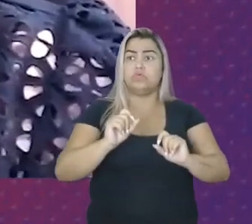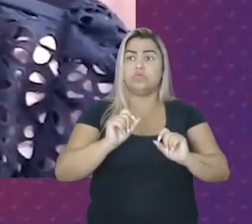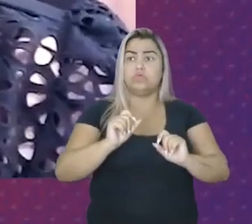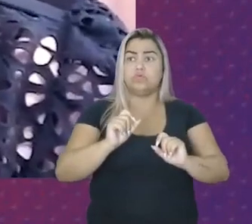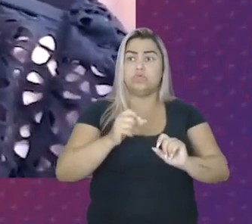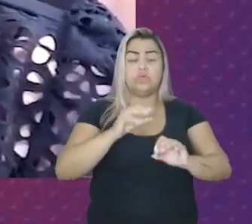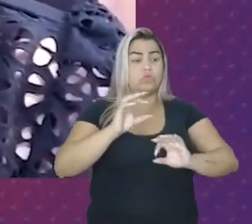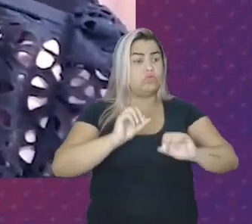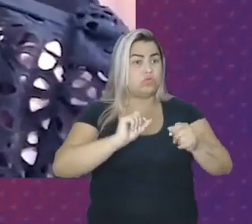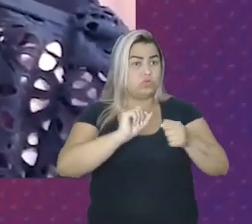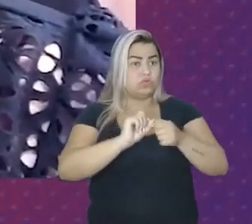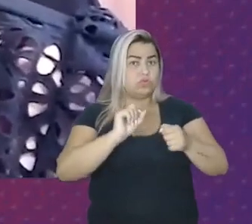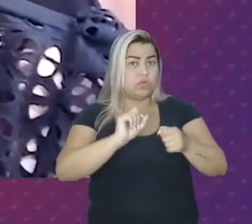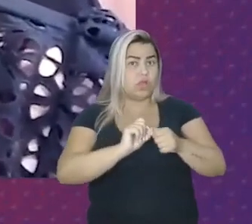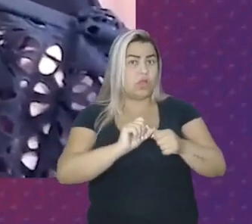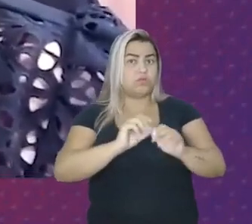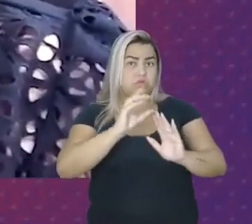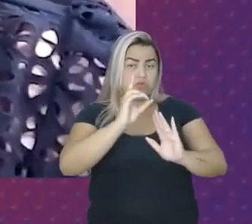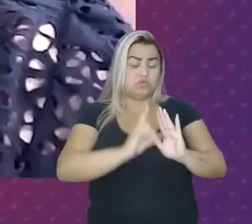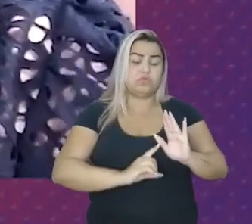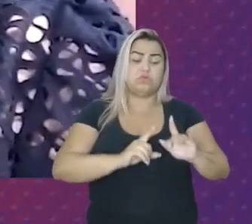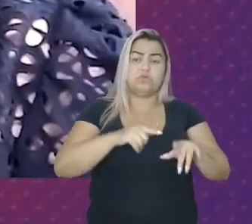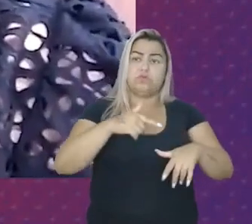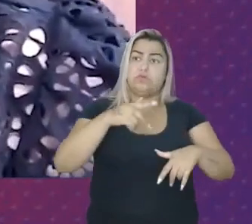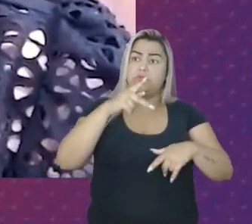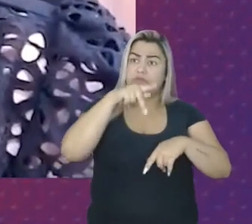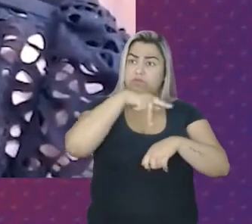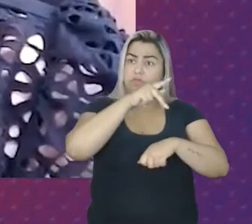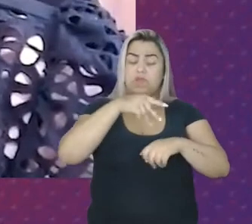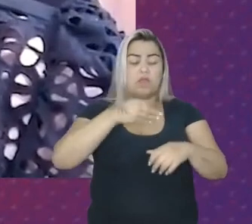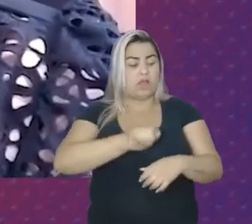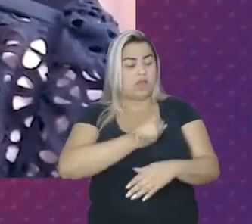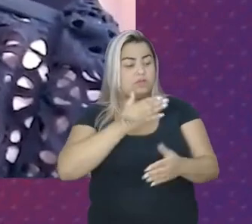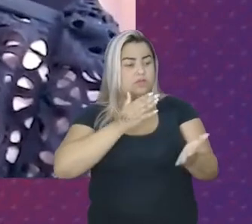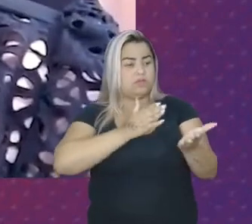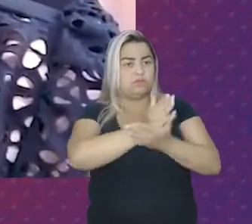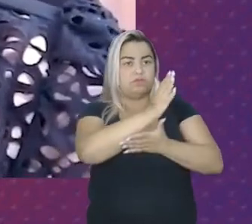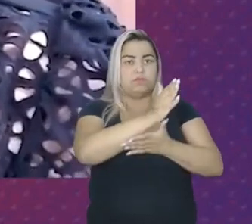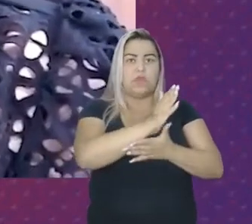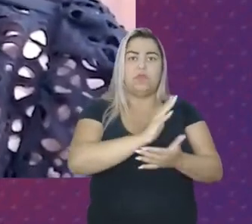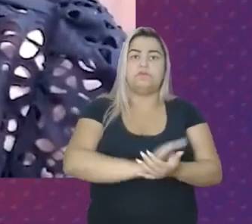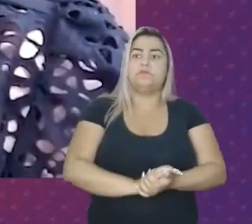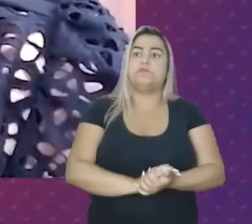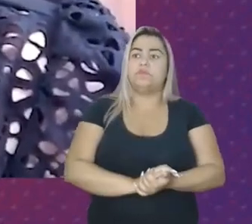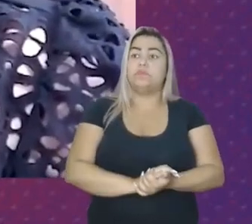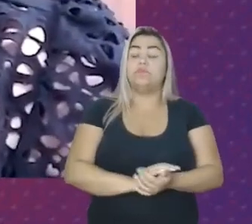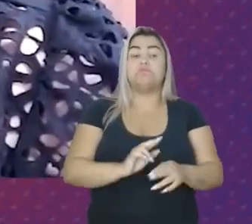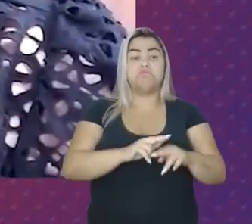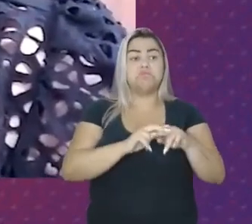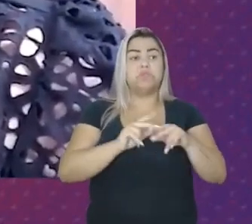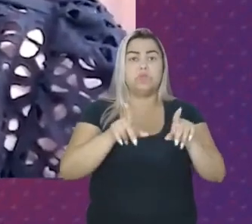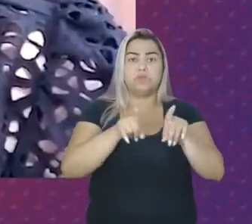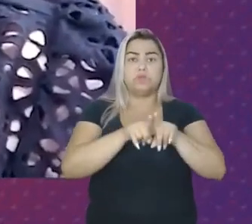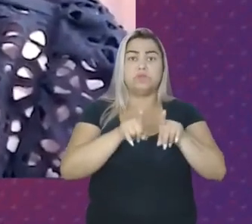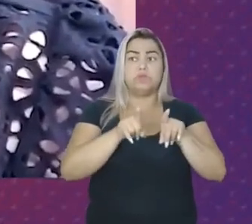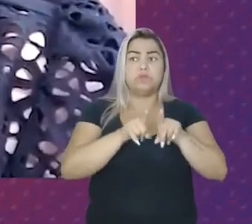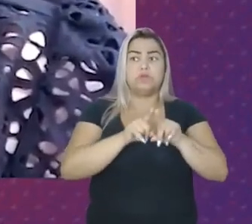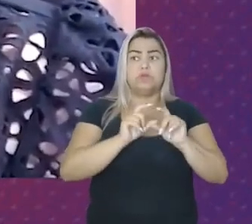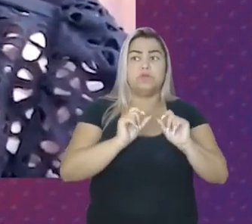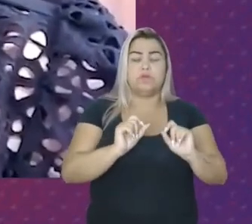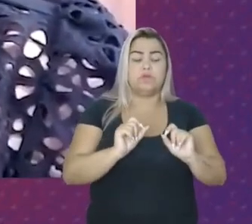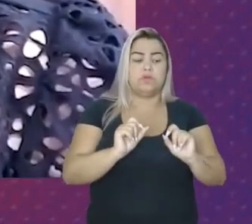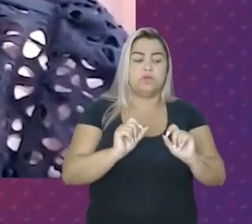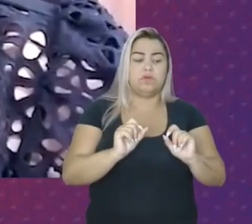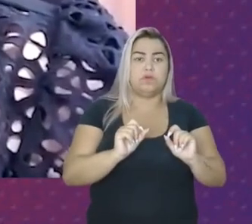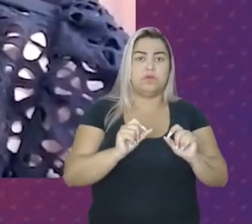de produzir as riquezas desse país e participar ativamente delas. Por isso,